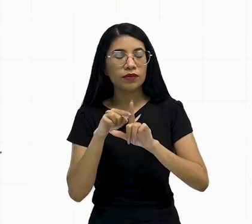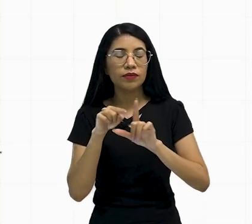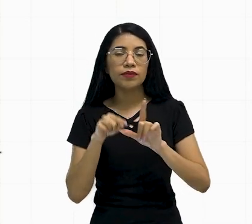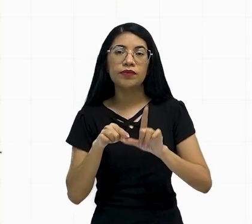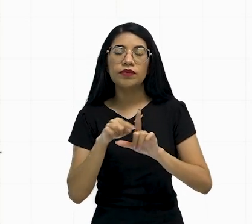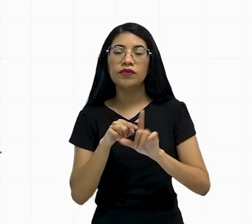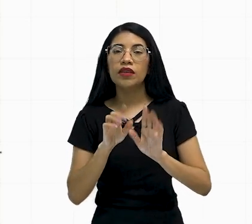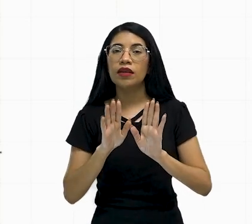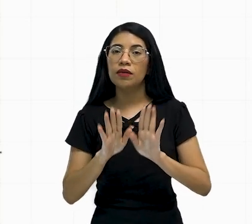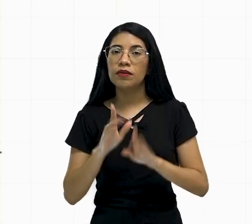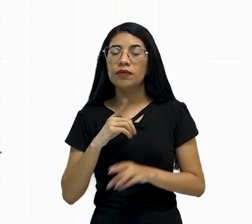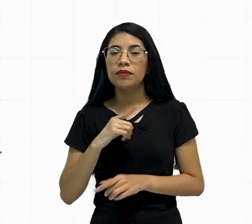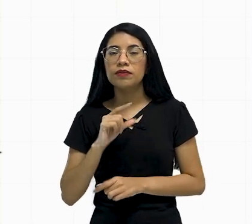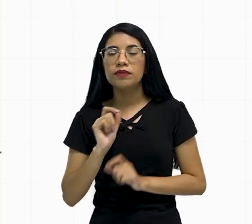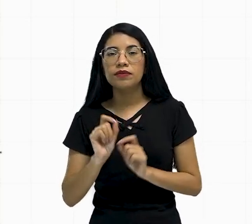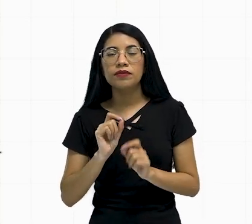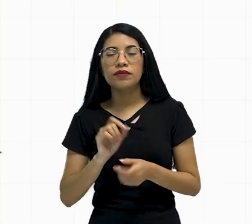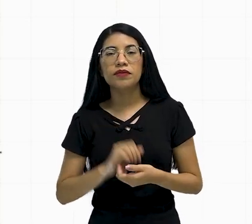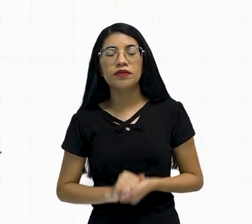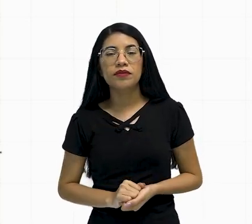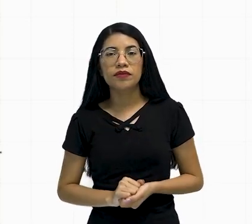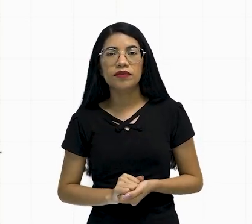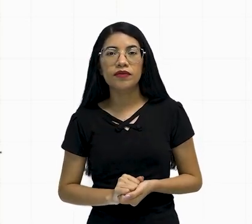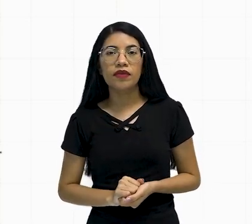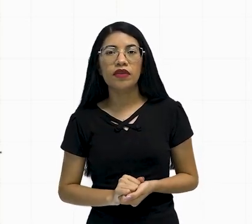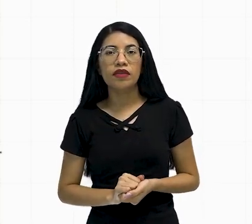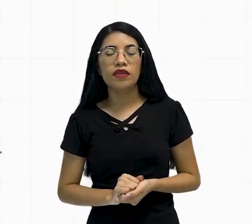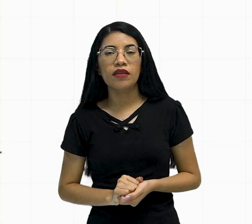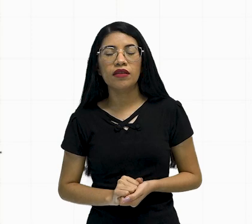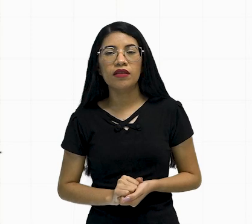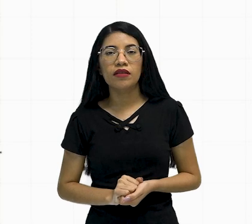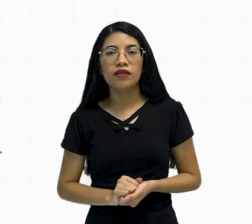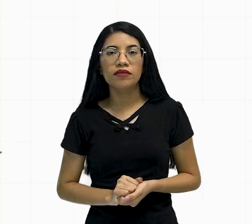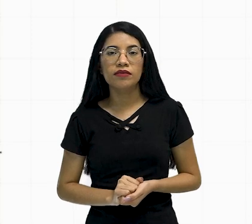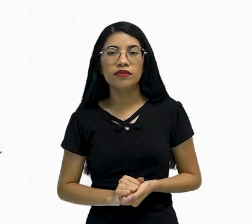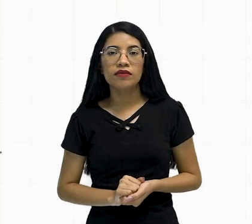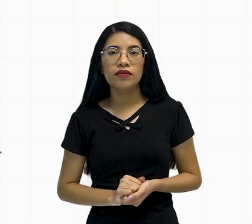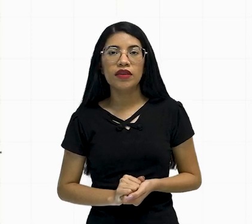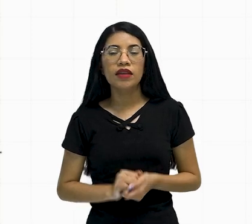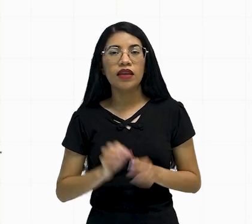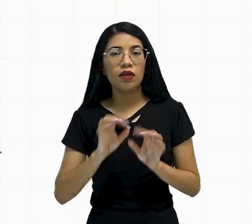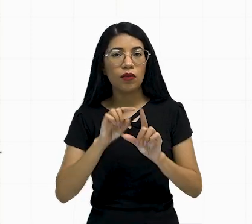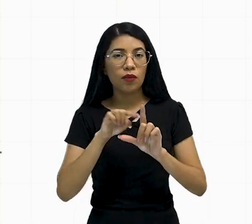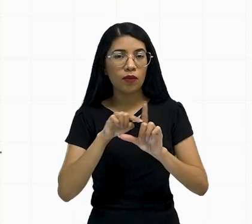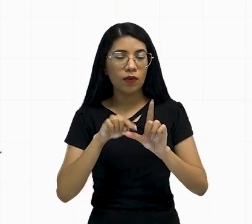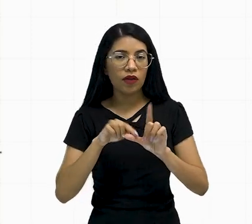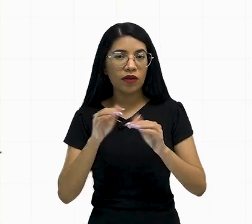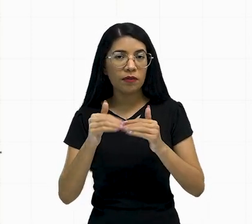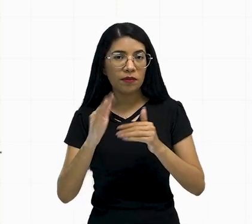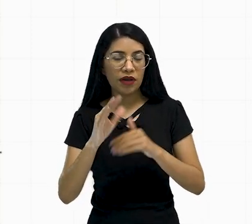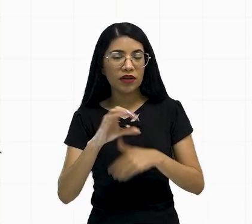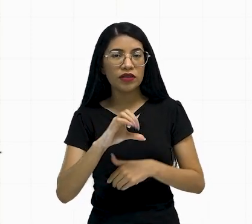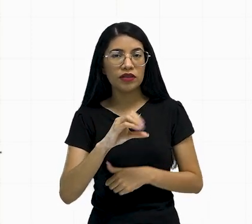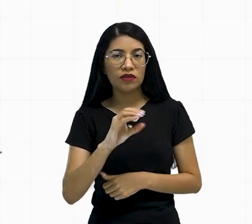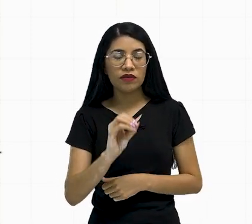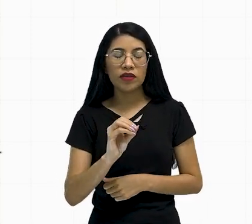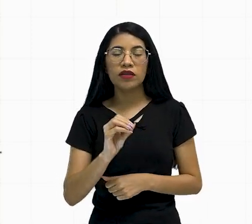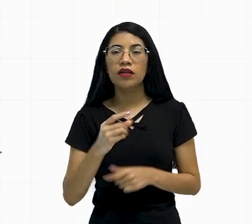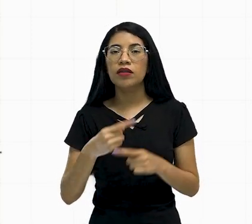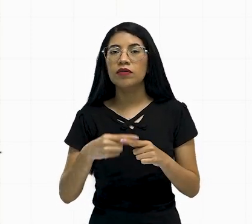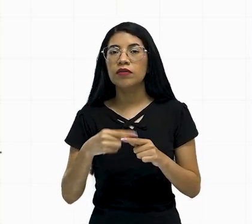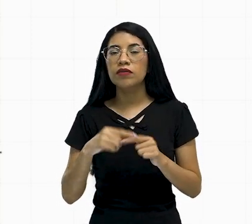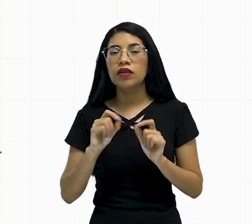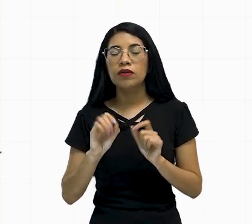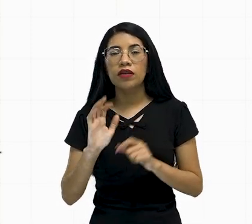tá? Mas nós temos, com certeza, uma afirmação de que ele é maior do que 90 graus. Até